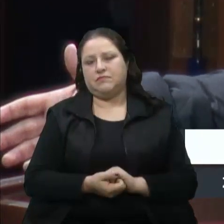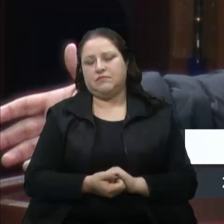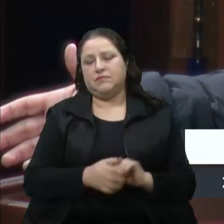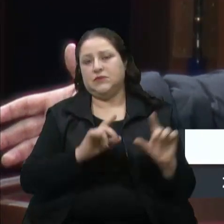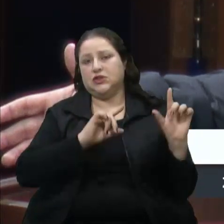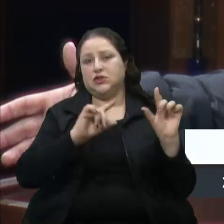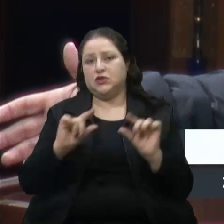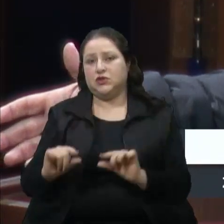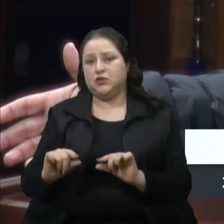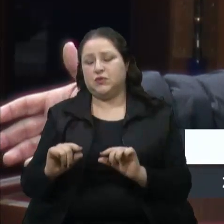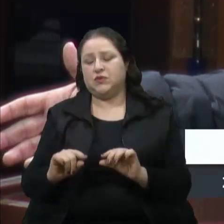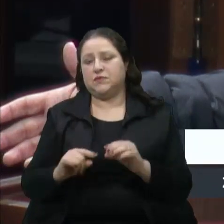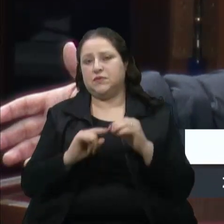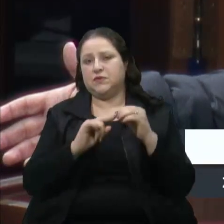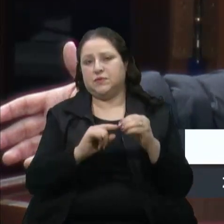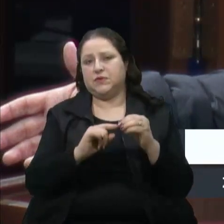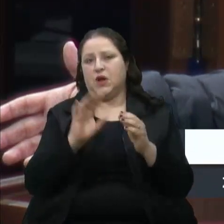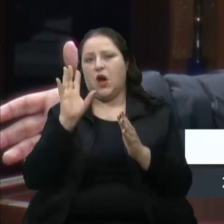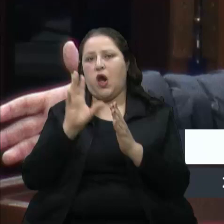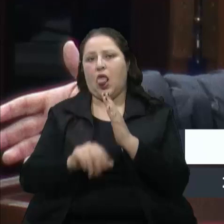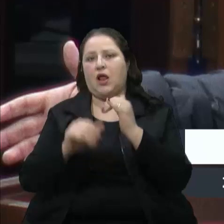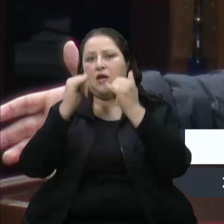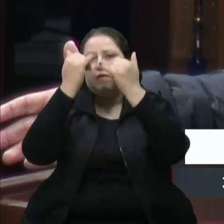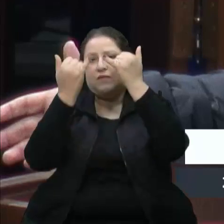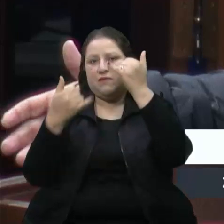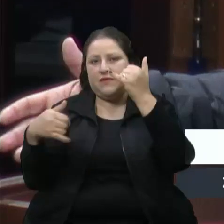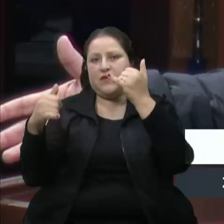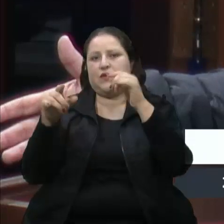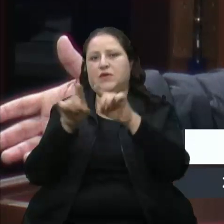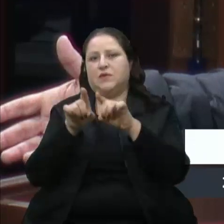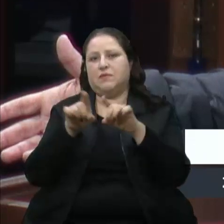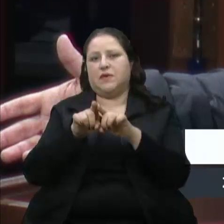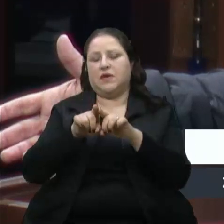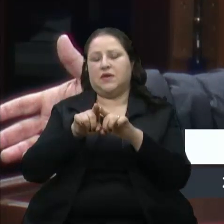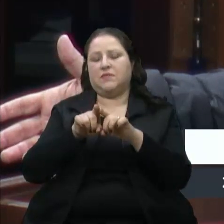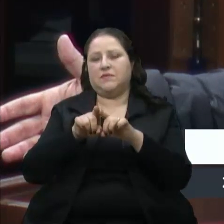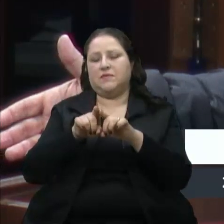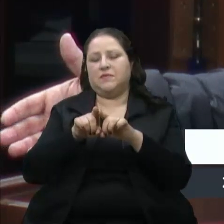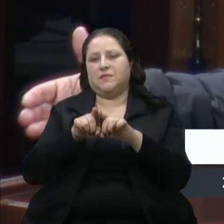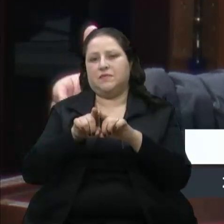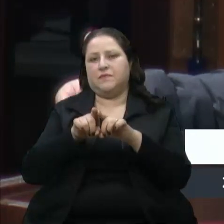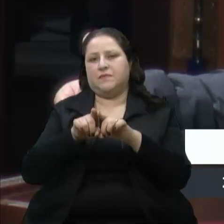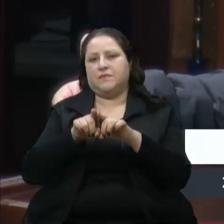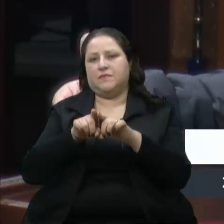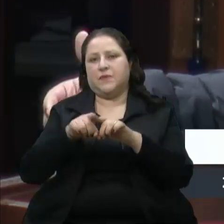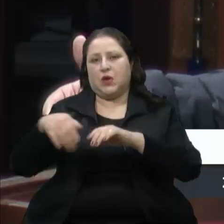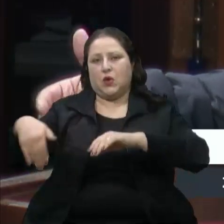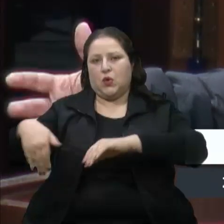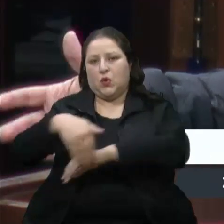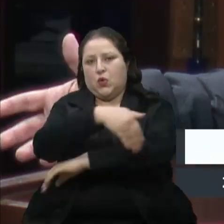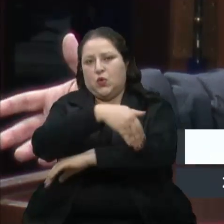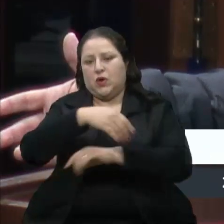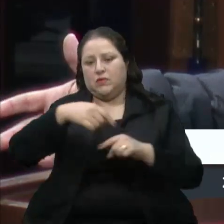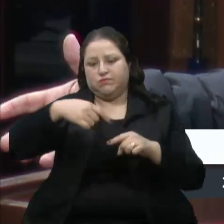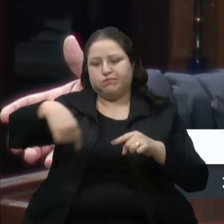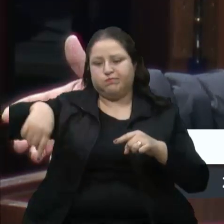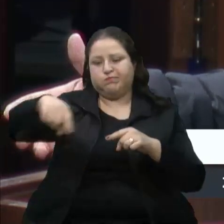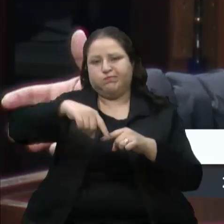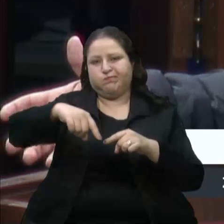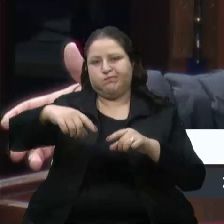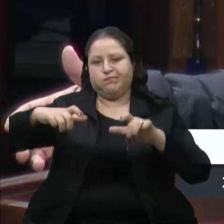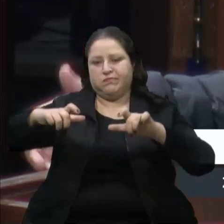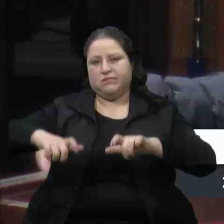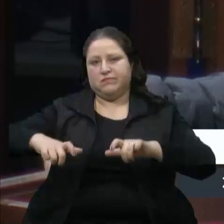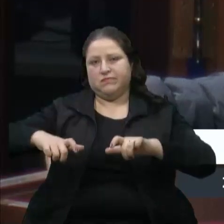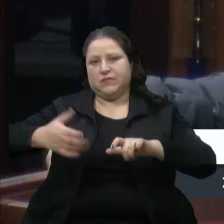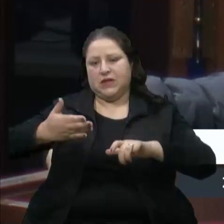né, principalmente o roubo de fio das tampas de bueiro, porque o prejuízo para o privado e também para o poder público é